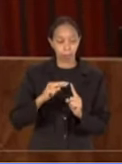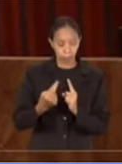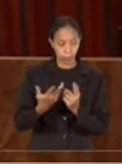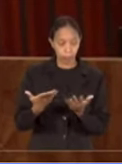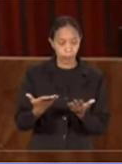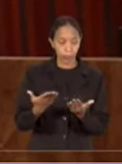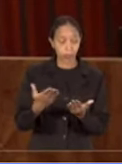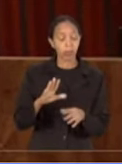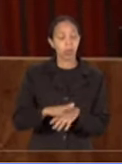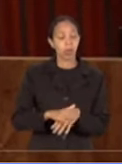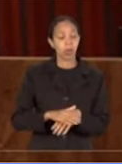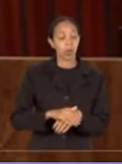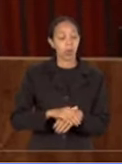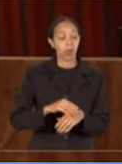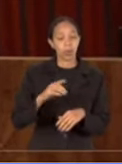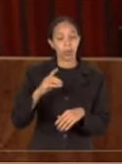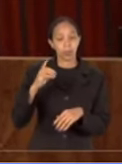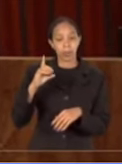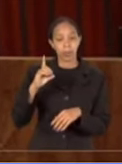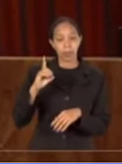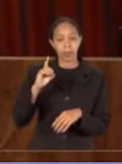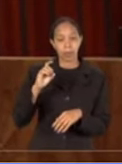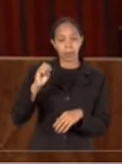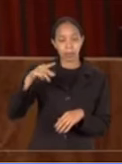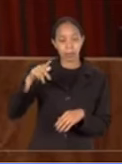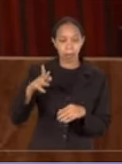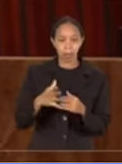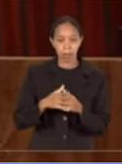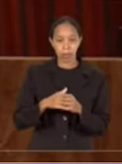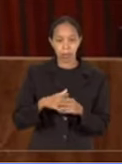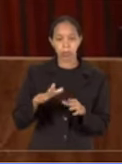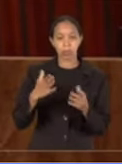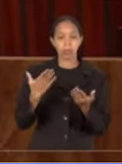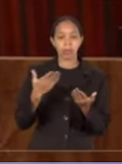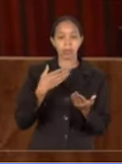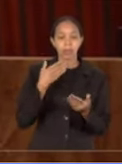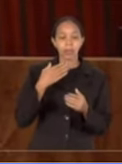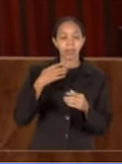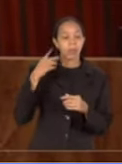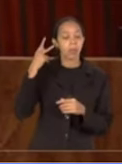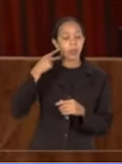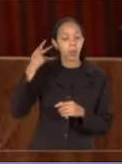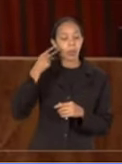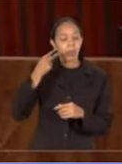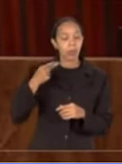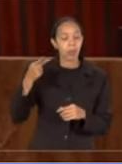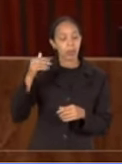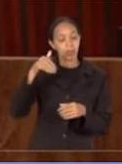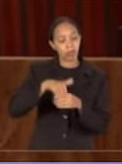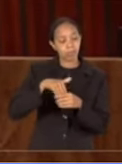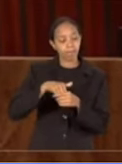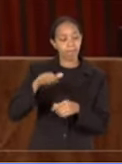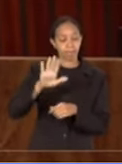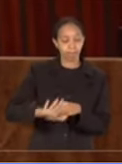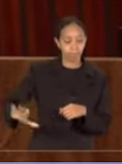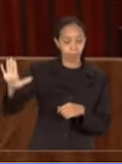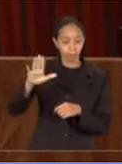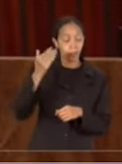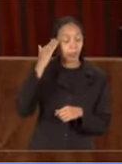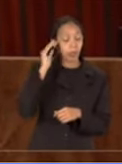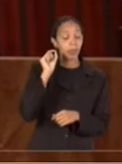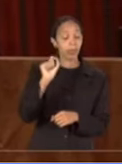desembargador eleitoral José Rodrigo Saad, em voto bastante alinhado com o parecer da Procuradoria Regional Eleitoral na origem, entendeu